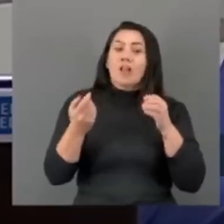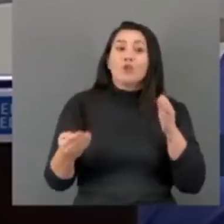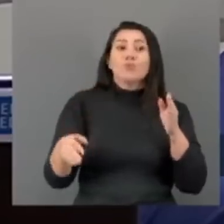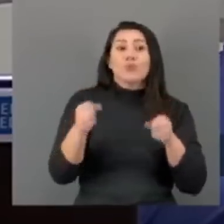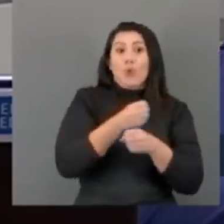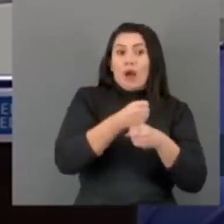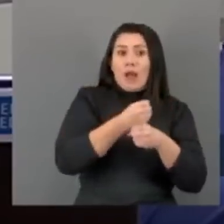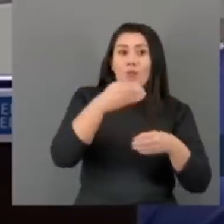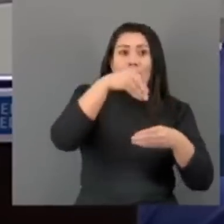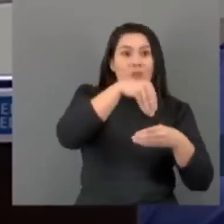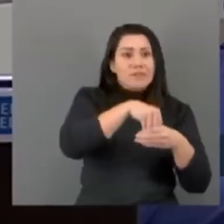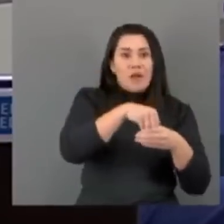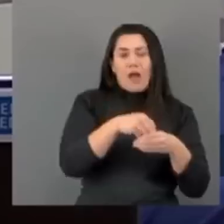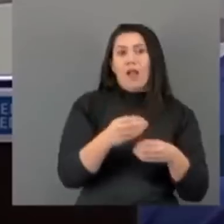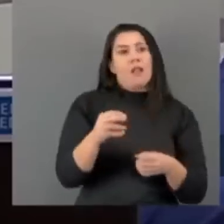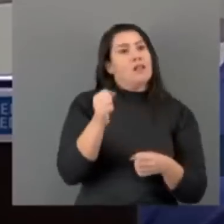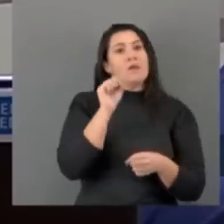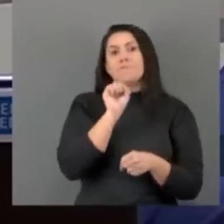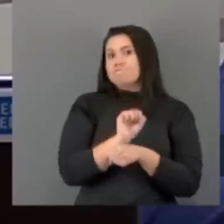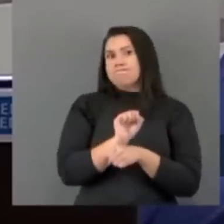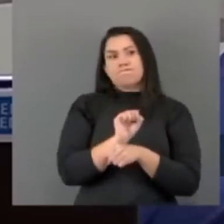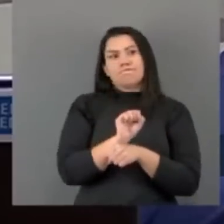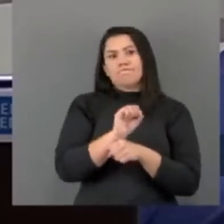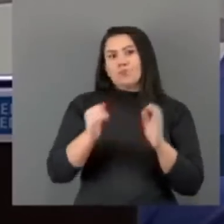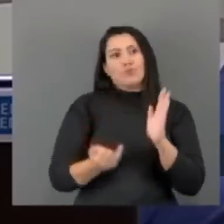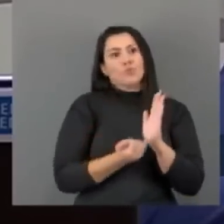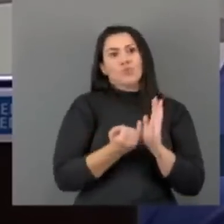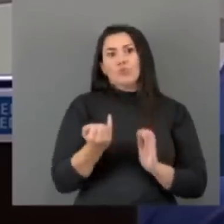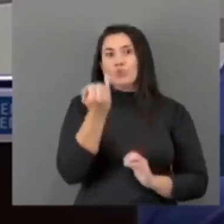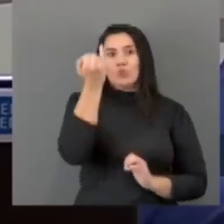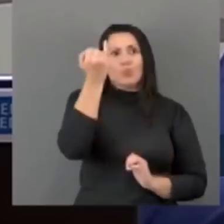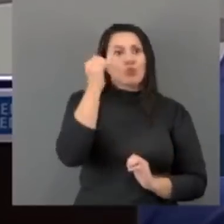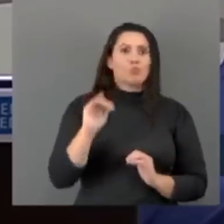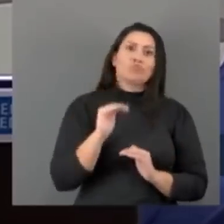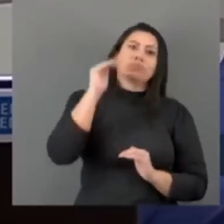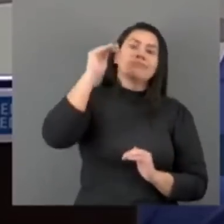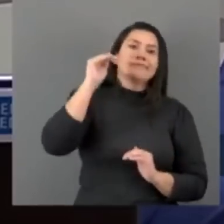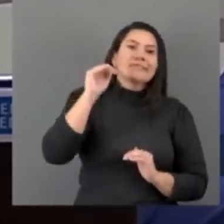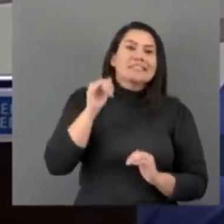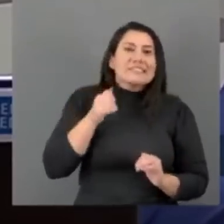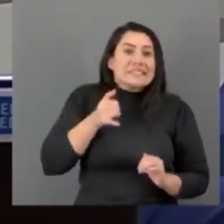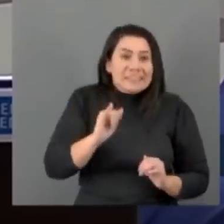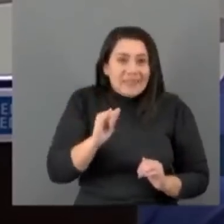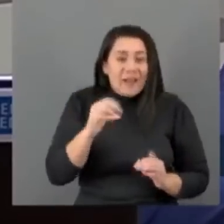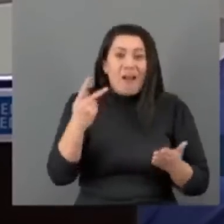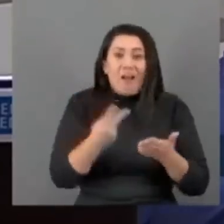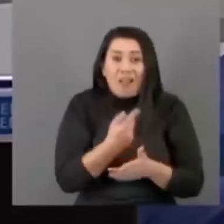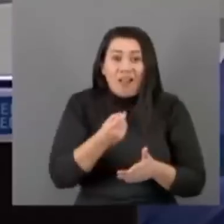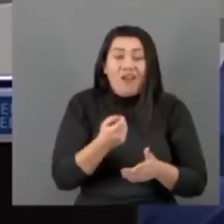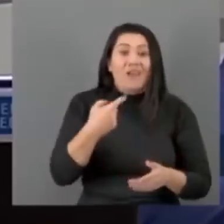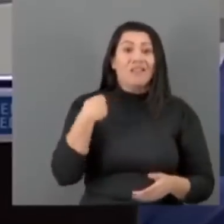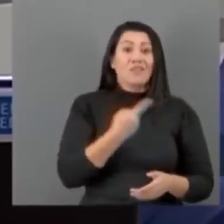falou não vou parar de subir os juros mesmo entendendo que era necessário bom se isso fosse feito a gente teria tido uma inflação de 10% ao invés de 5.8